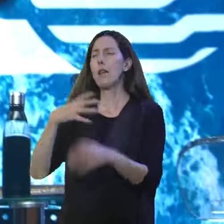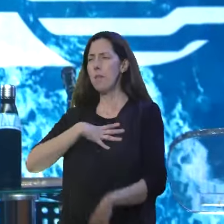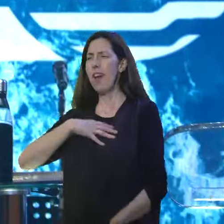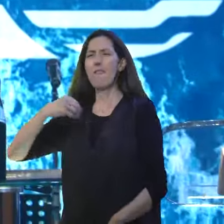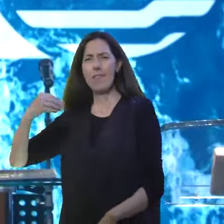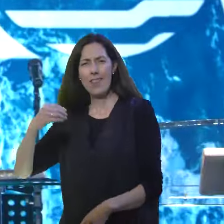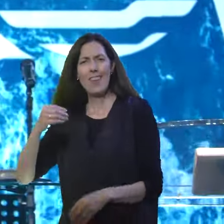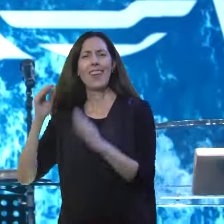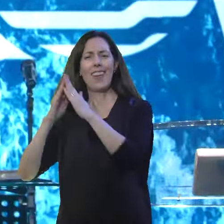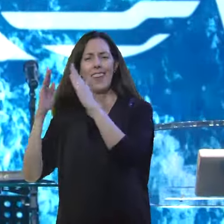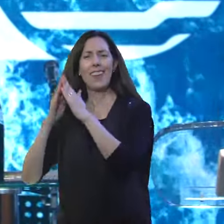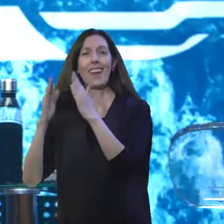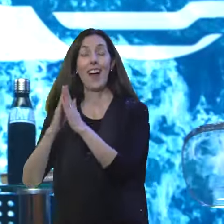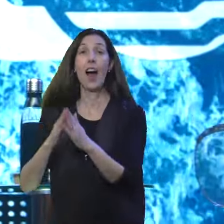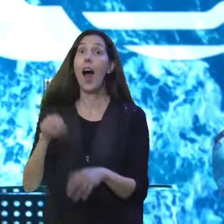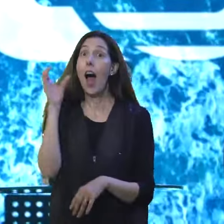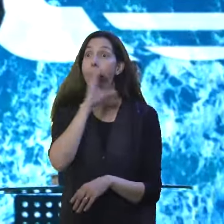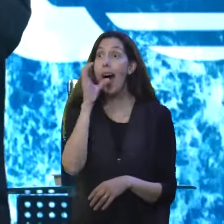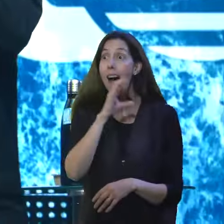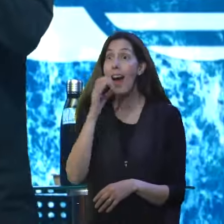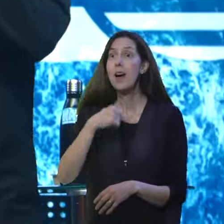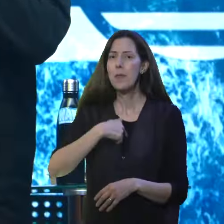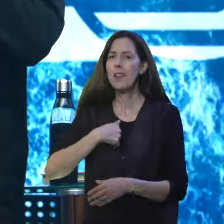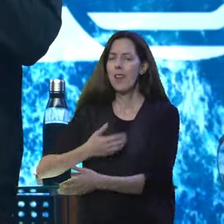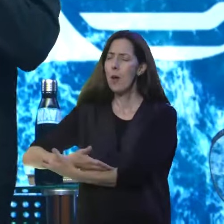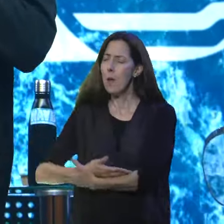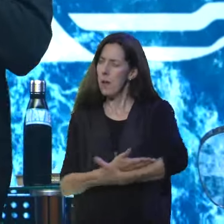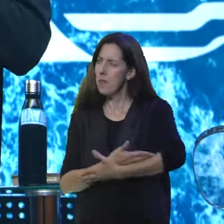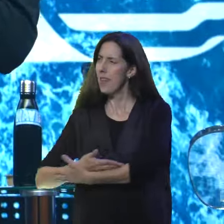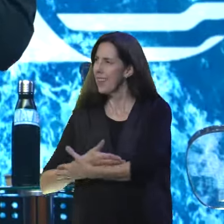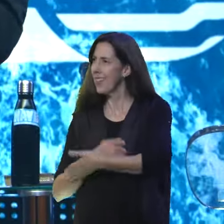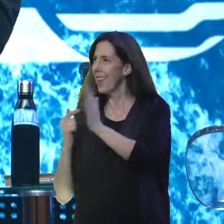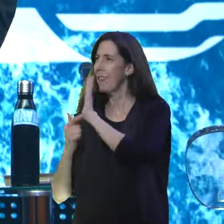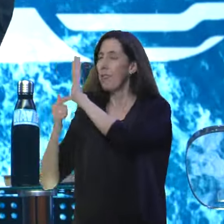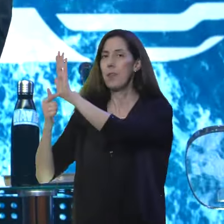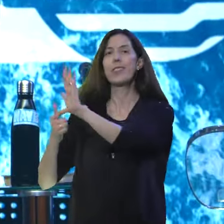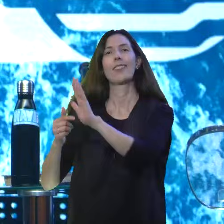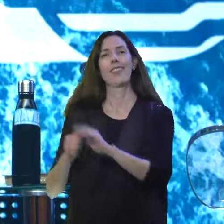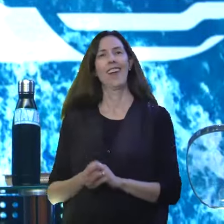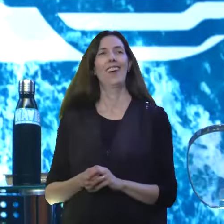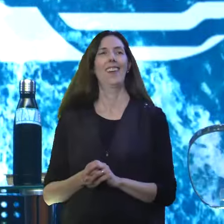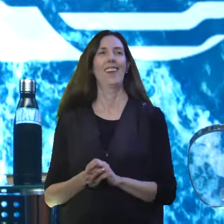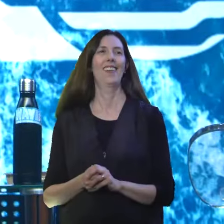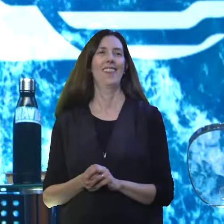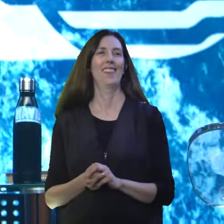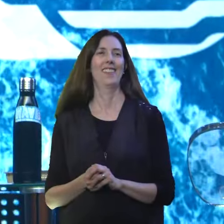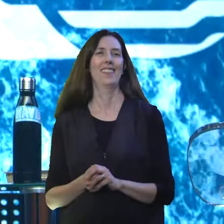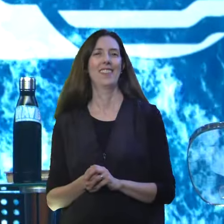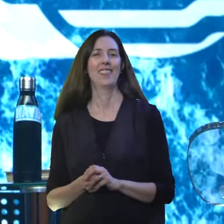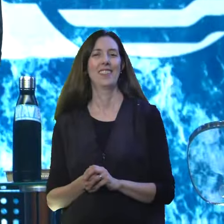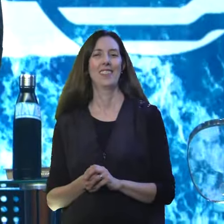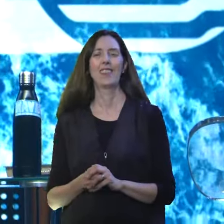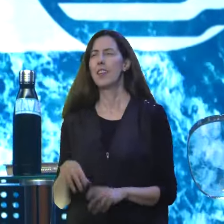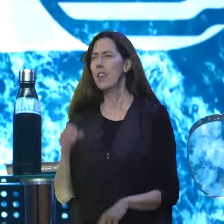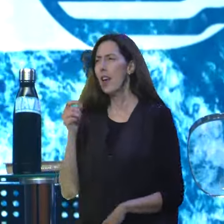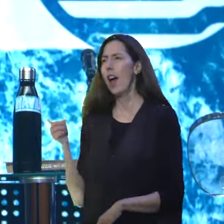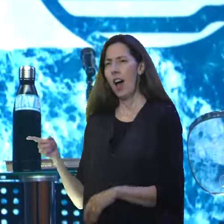breve, inclusive, vou apresentar a minha filha aqui. Espero ela tomar as vacinas, tá bom? Benção. Como foi